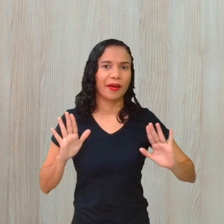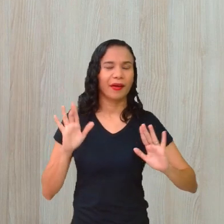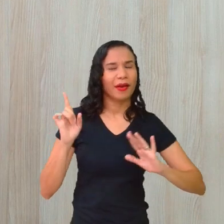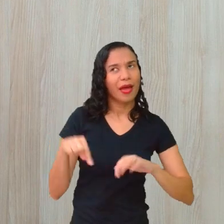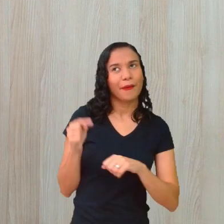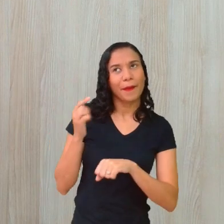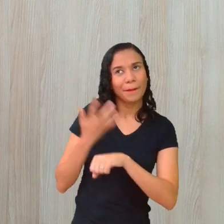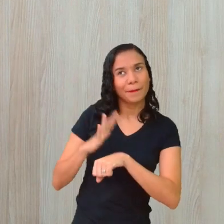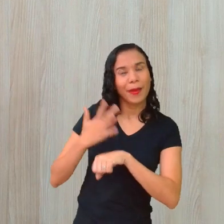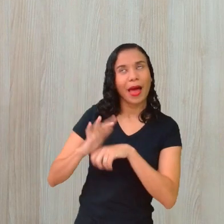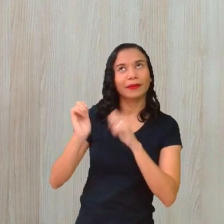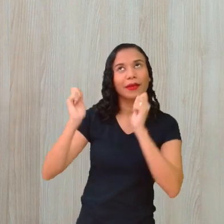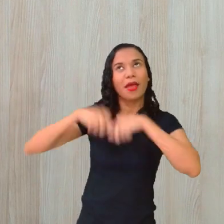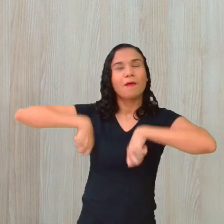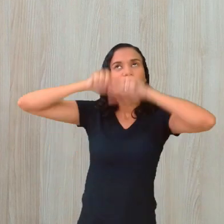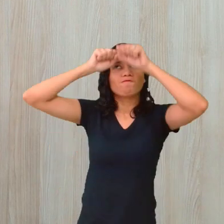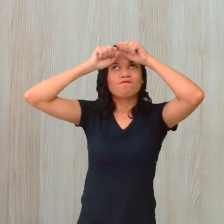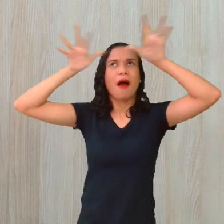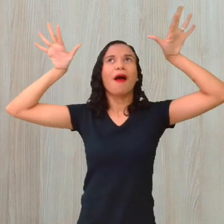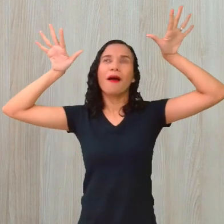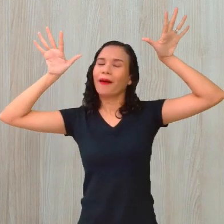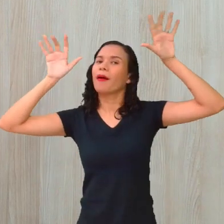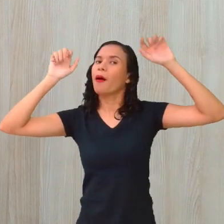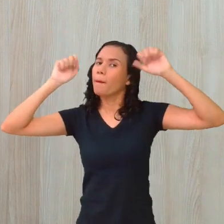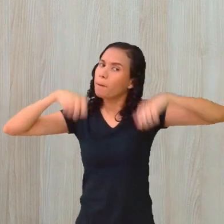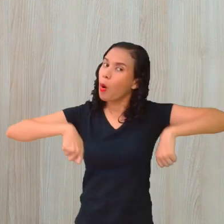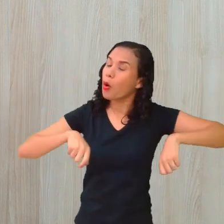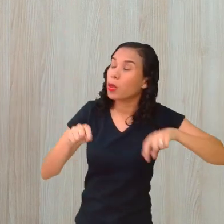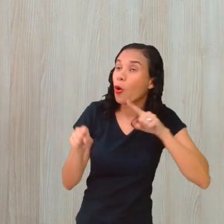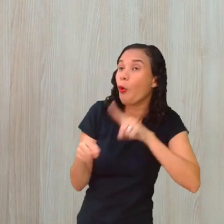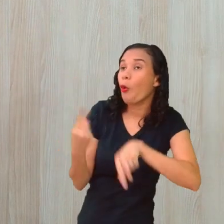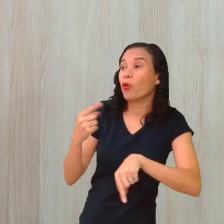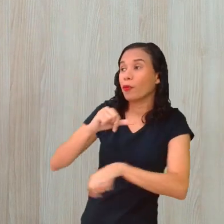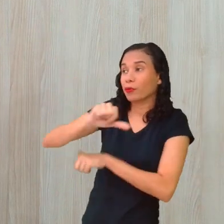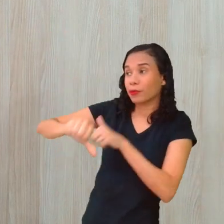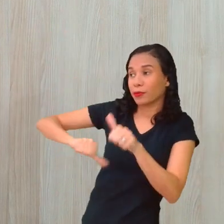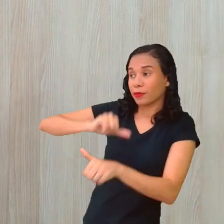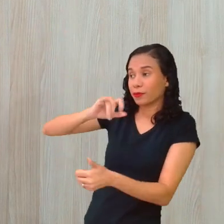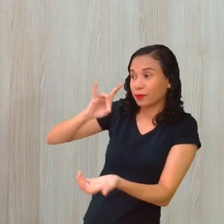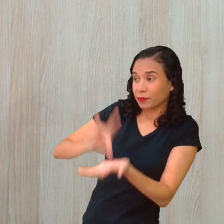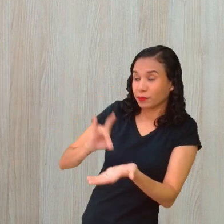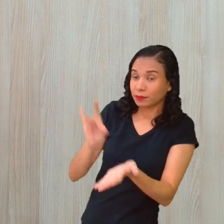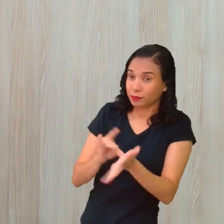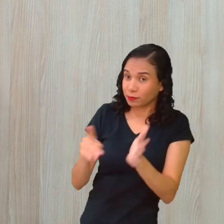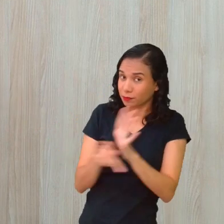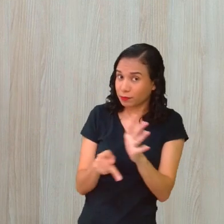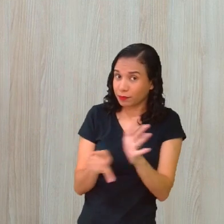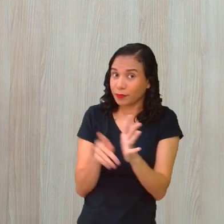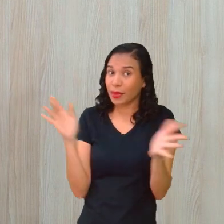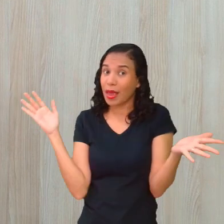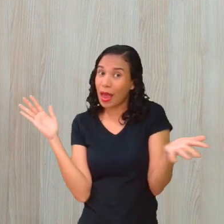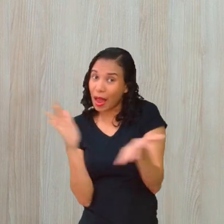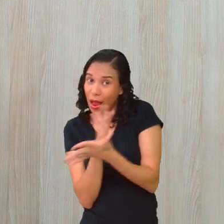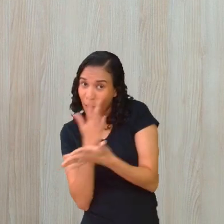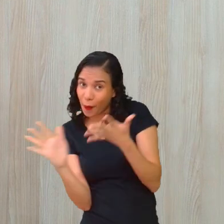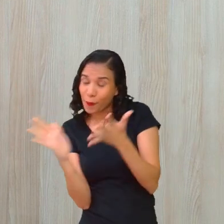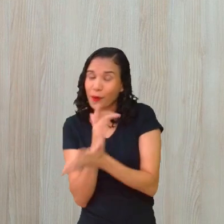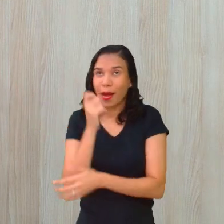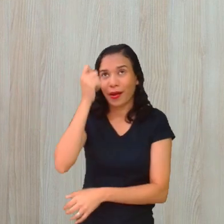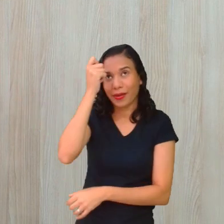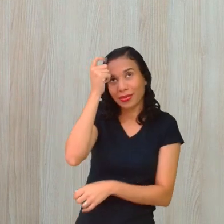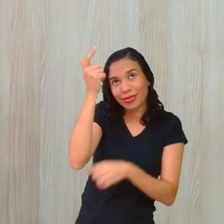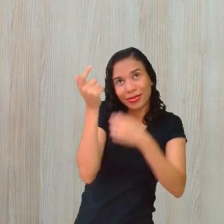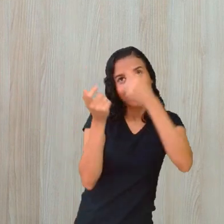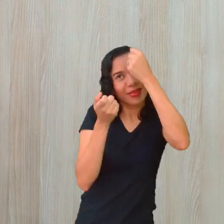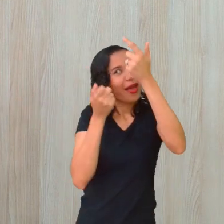um exercício de possibilidade, que pode ou não se materializar na realidade. Isso. Algumas fantasias São